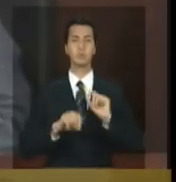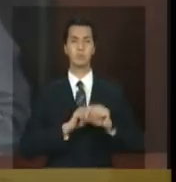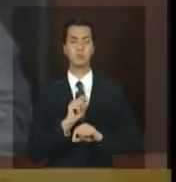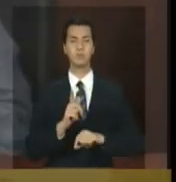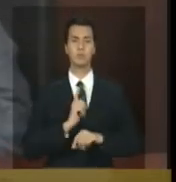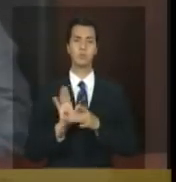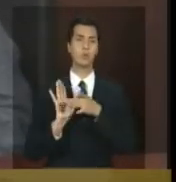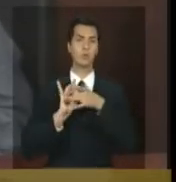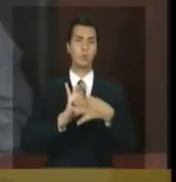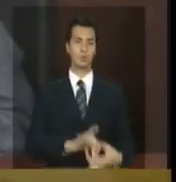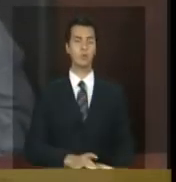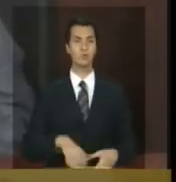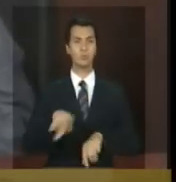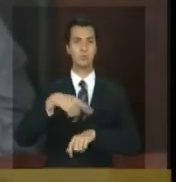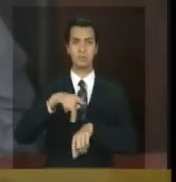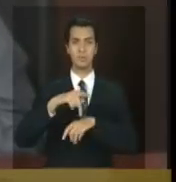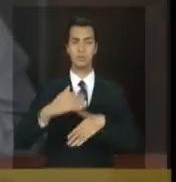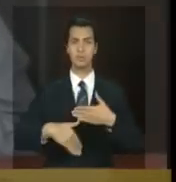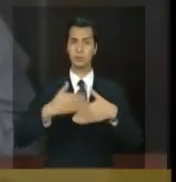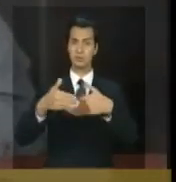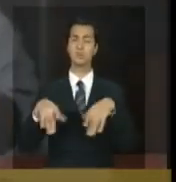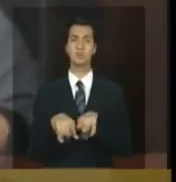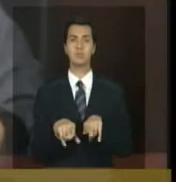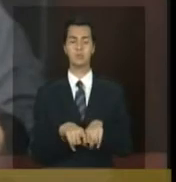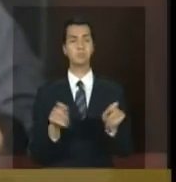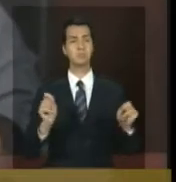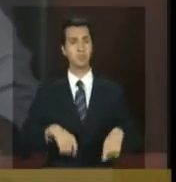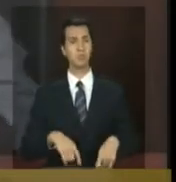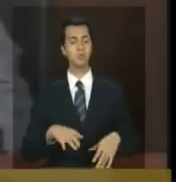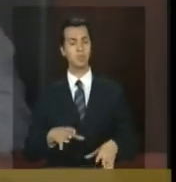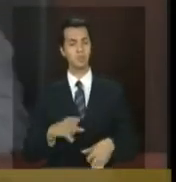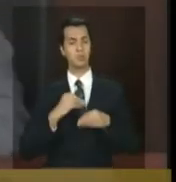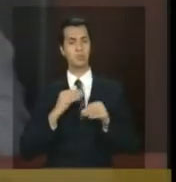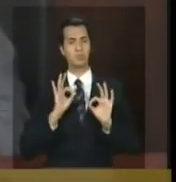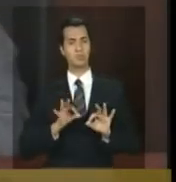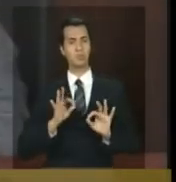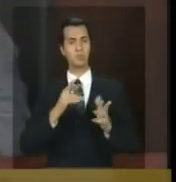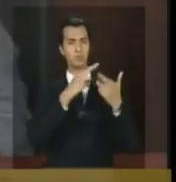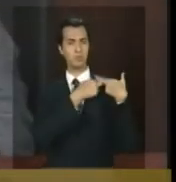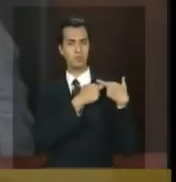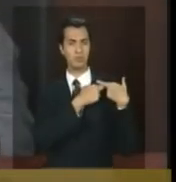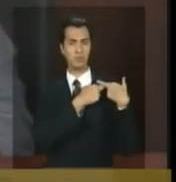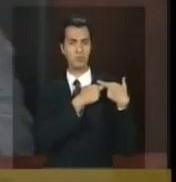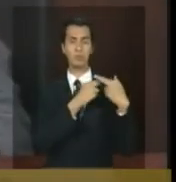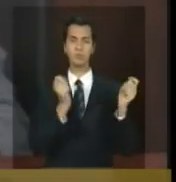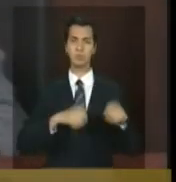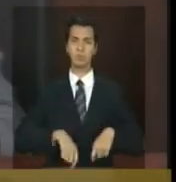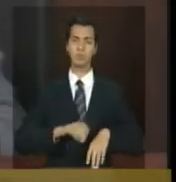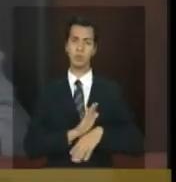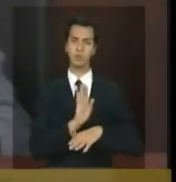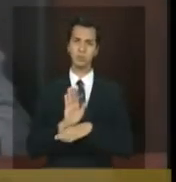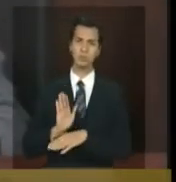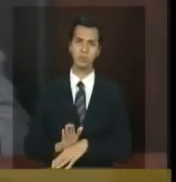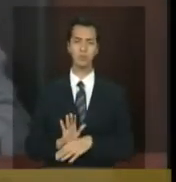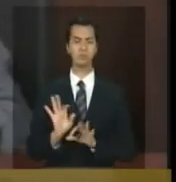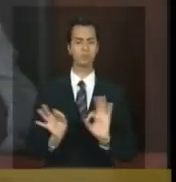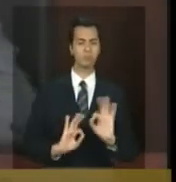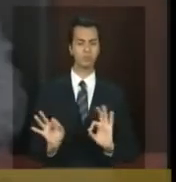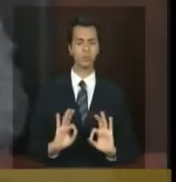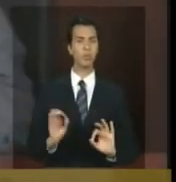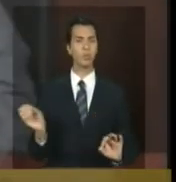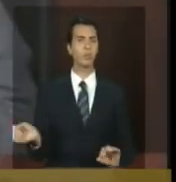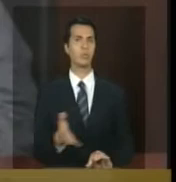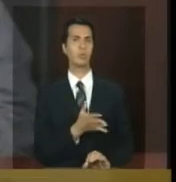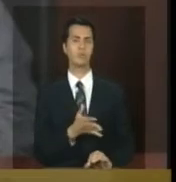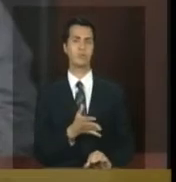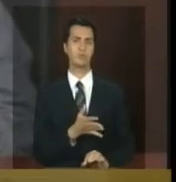um contexto para que os países emergentes, os países em desenvolvimento, possam assumir um novo papel e possam construir novas possibilidades. Esse